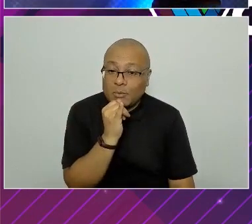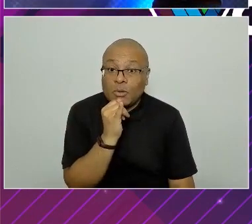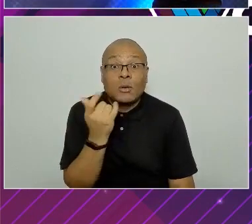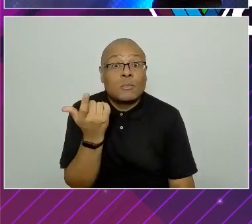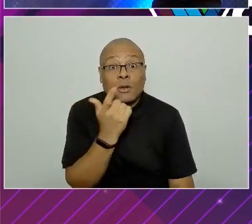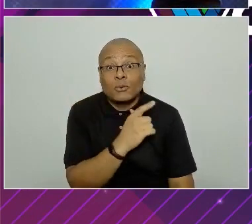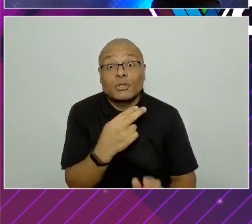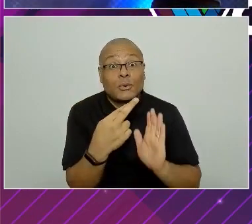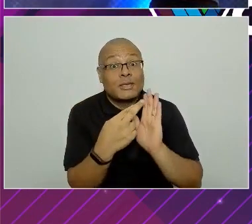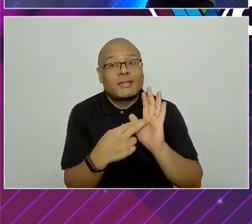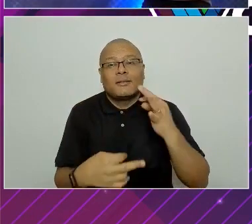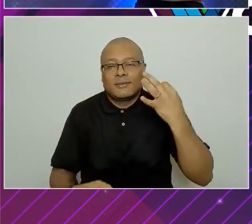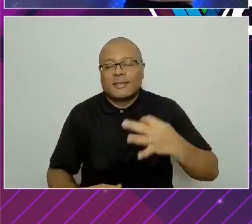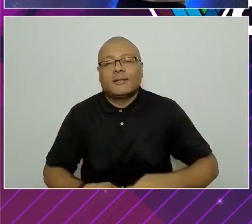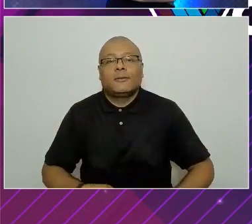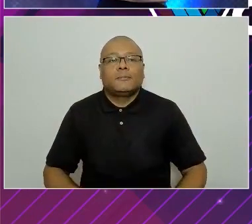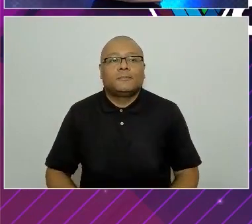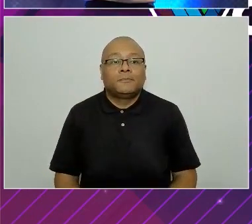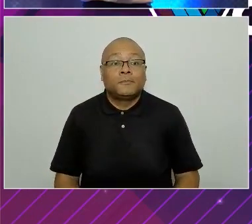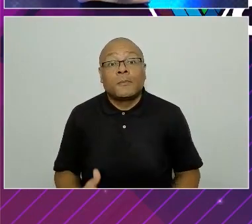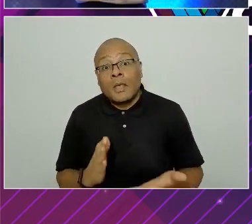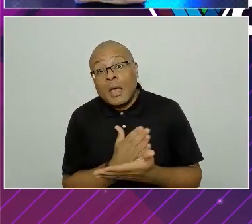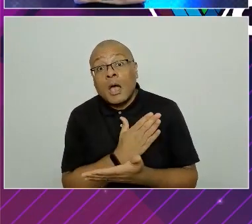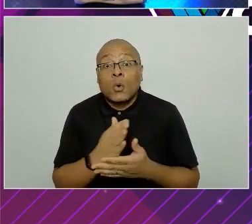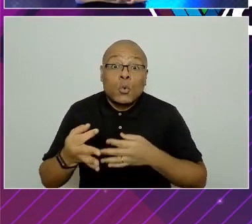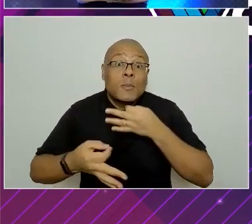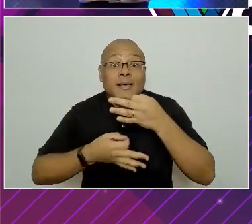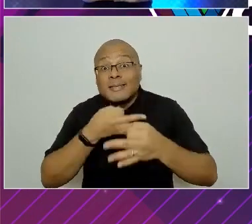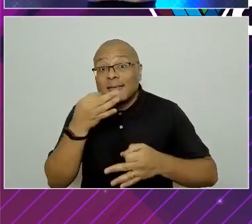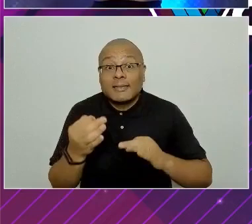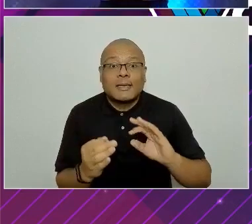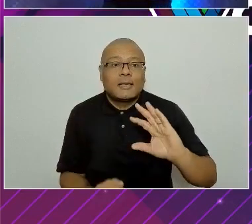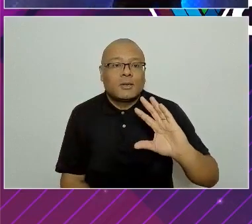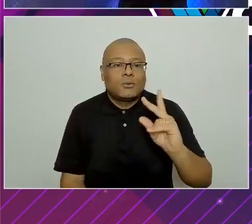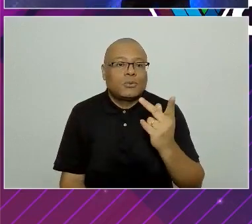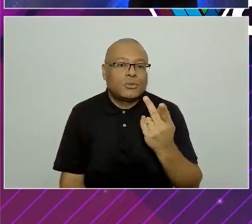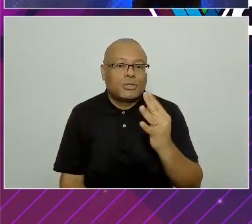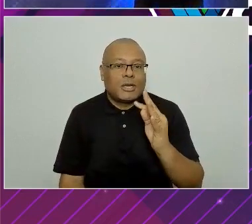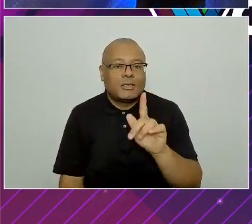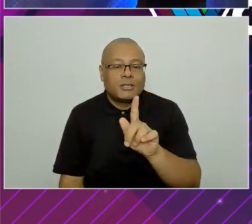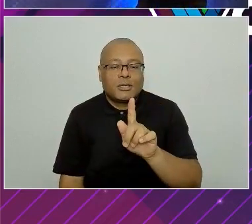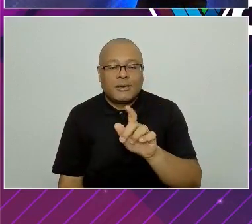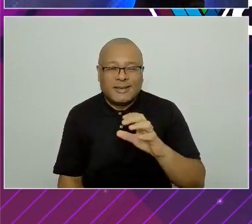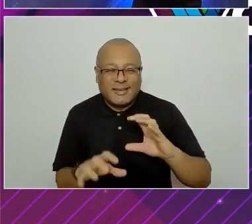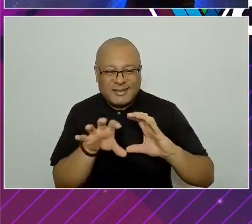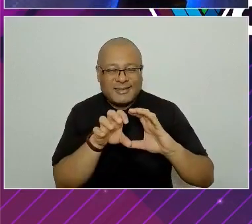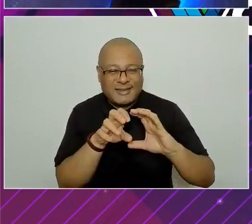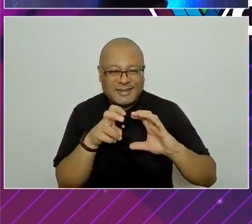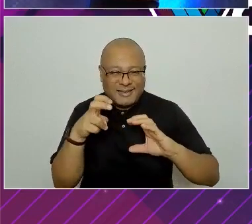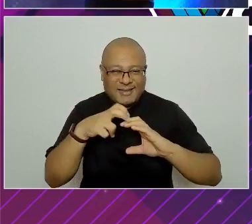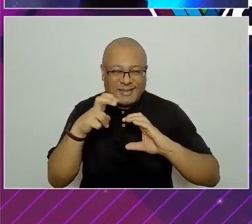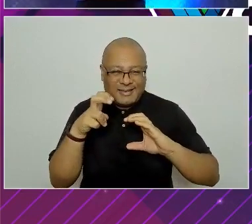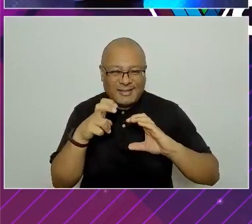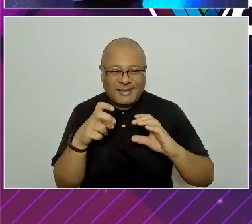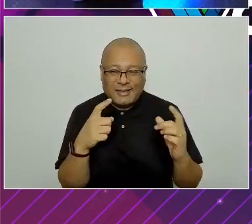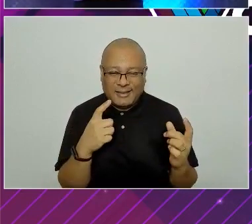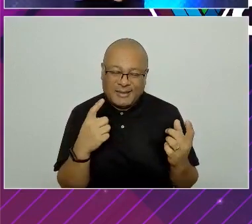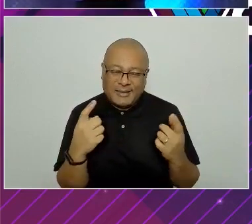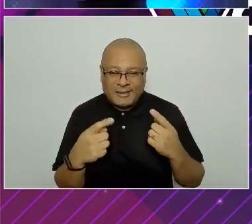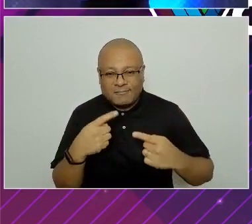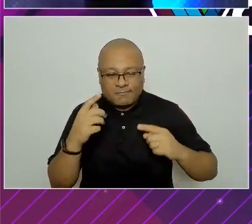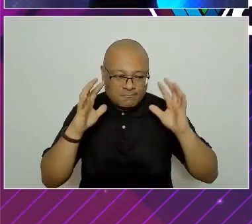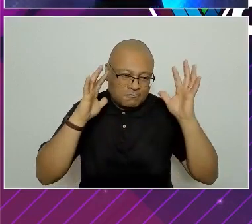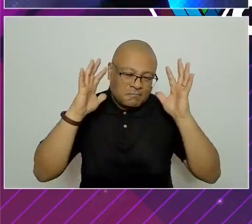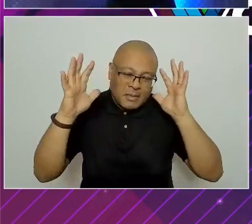mais assertivo, né? Algumas críticas quanto ao chat GPT, polêmica, né? Mas é uma reflexão, fica mais uma reflexão para a gente sempre